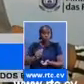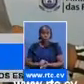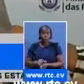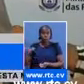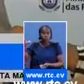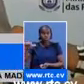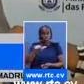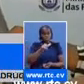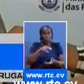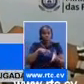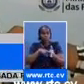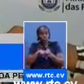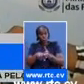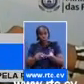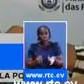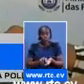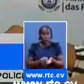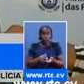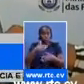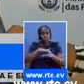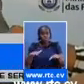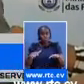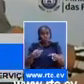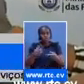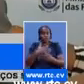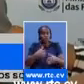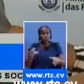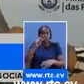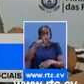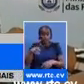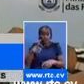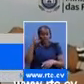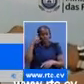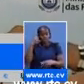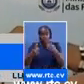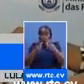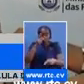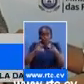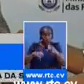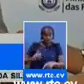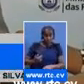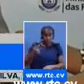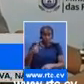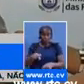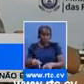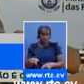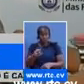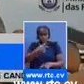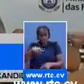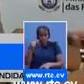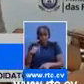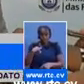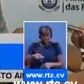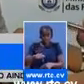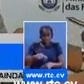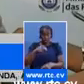empresas ao nível do setor marítimo e do setor aéreo. Penso que nenhum cabo-verdiano quer que mantenhamos o status quo. E nós estamos aqui para mudar